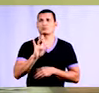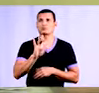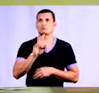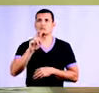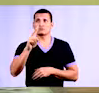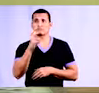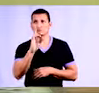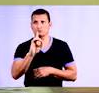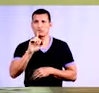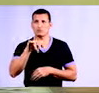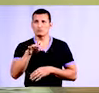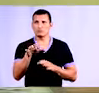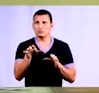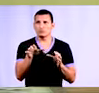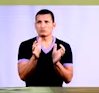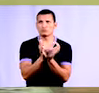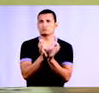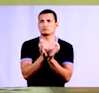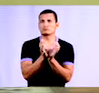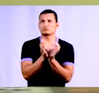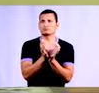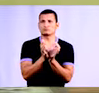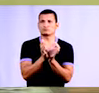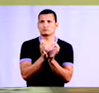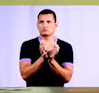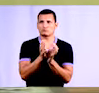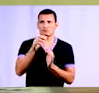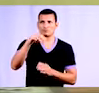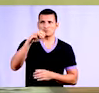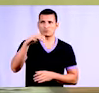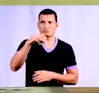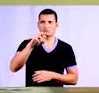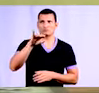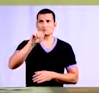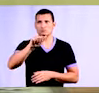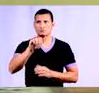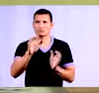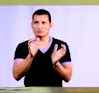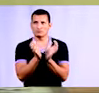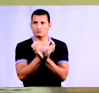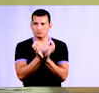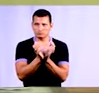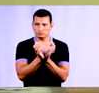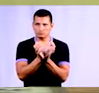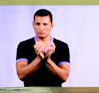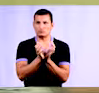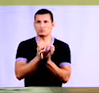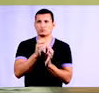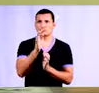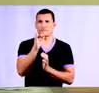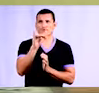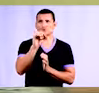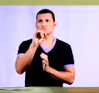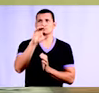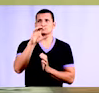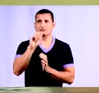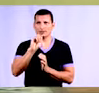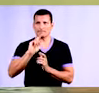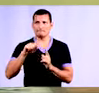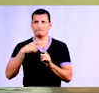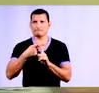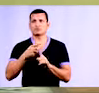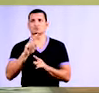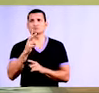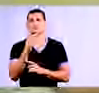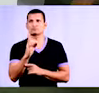Né? Quando a gente chama de memória virtual, é um conjunto composto pela memória física mais a memória do